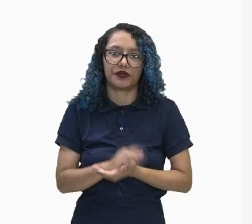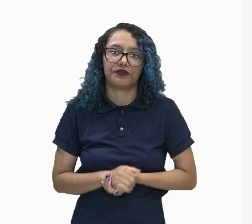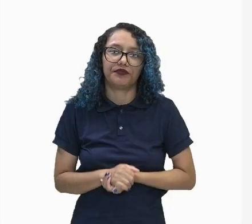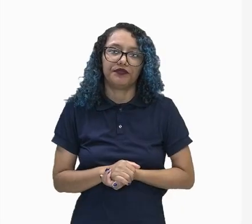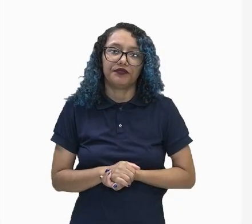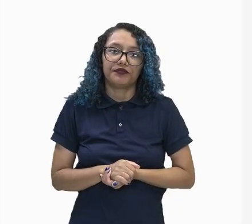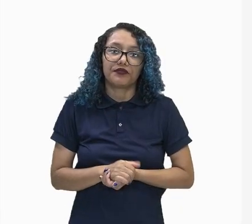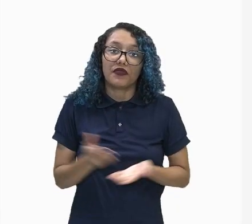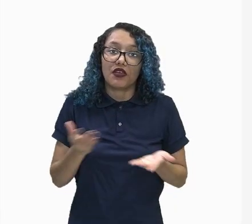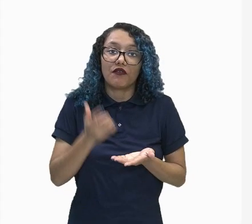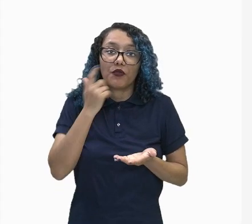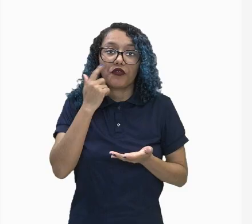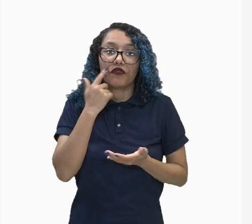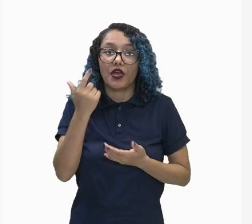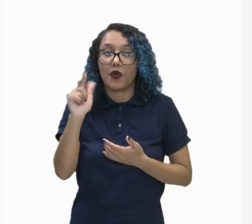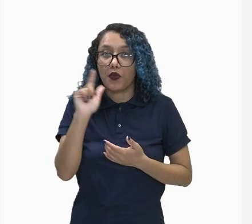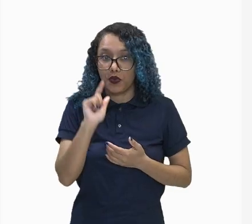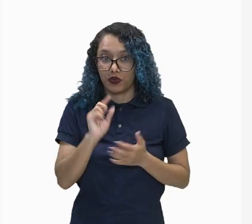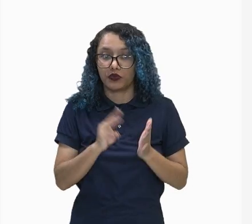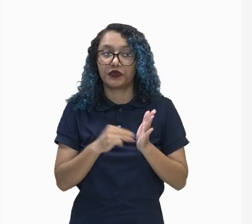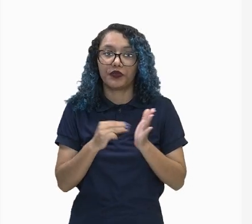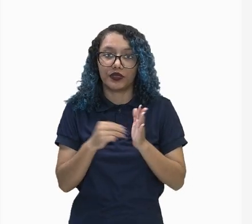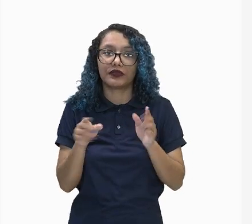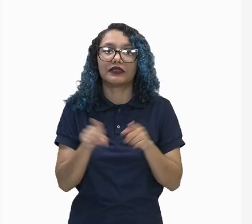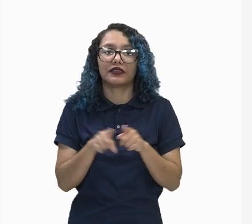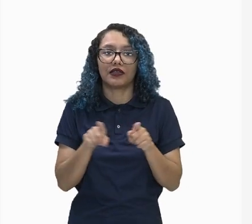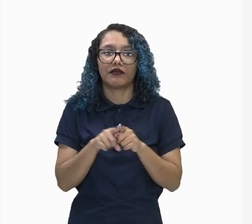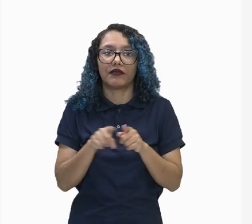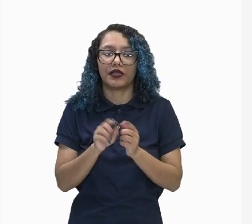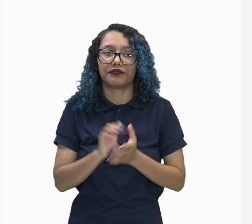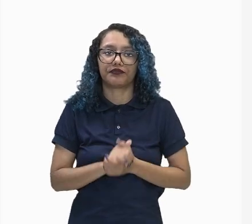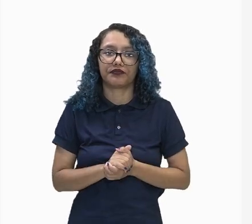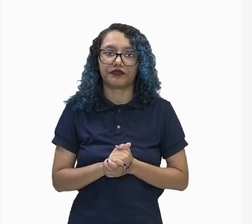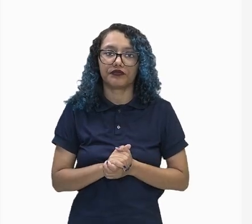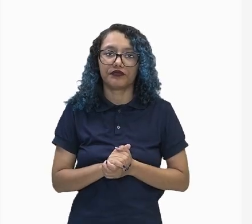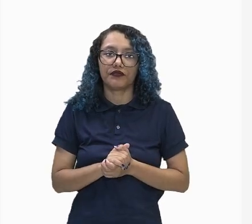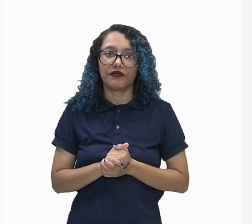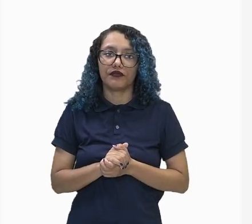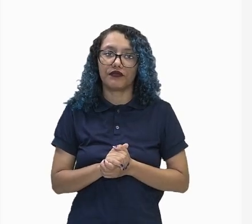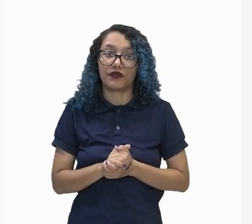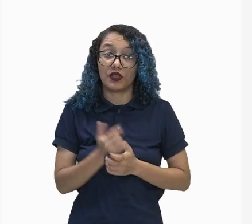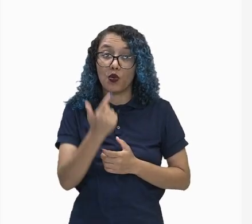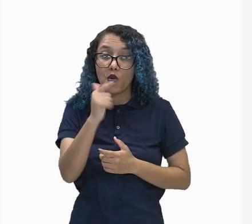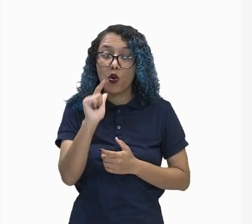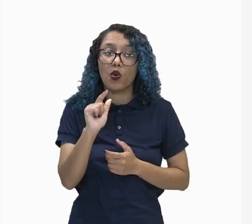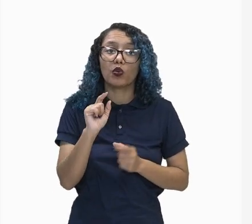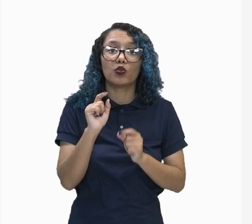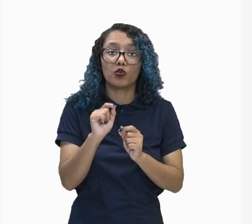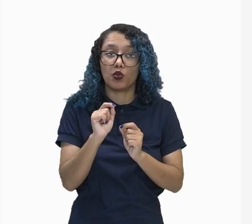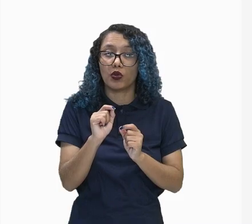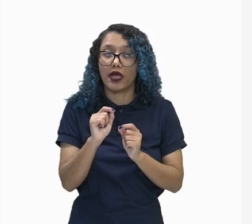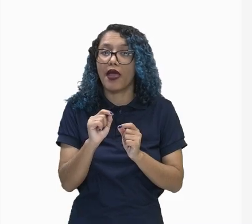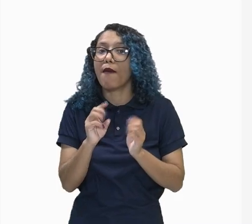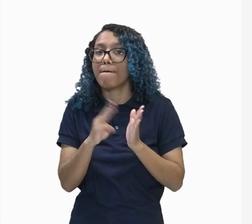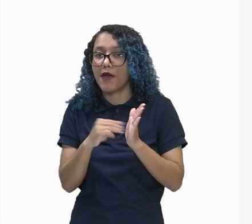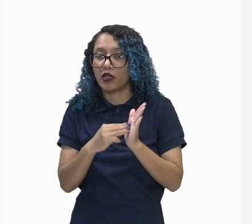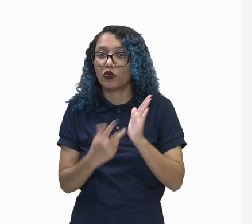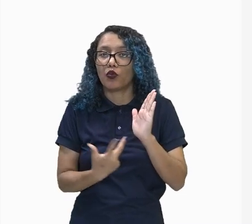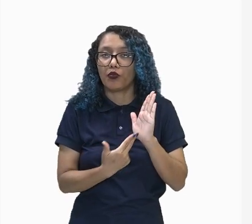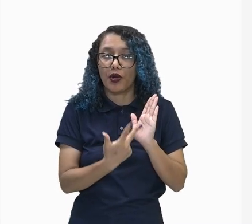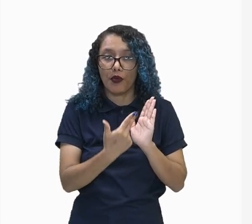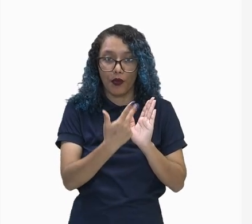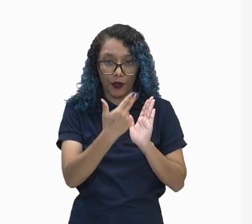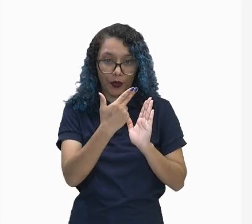sobre outros métodos, tá? Esses outros métodos, né, eles são aí chamados de